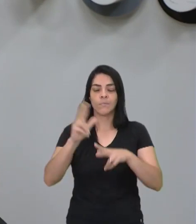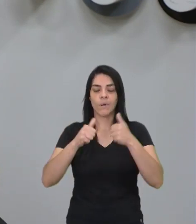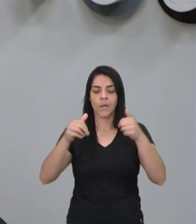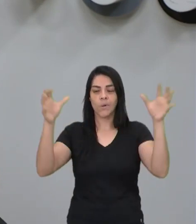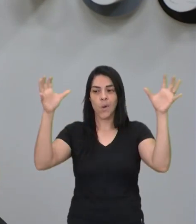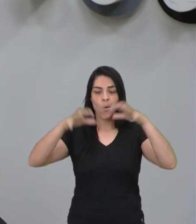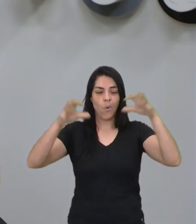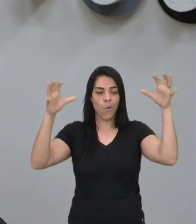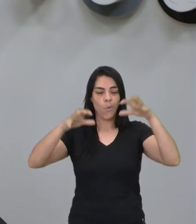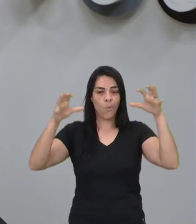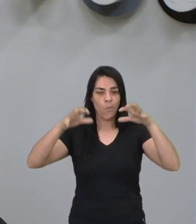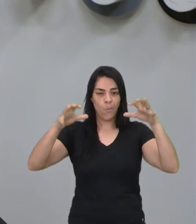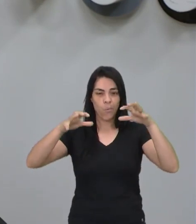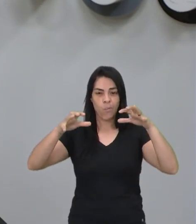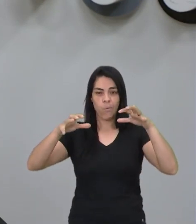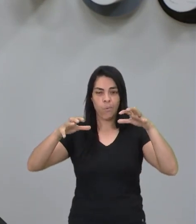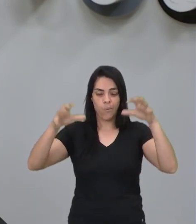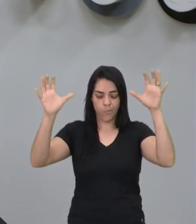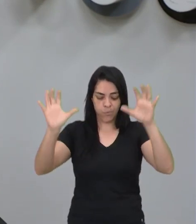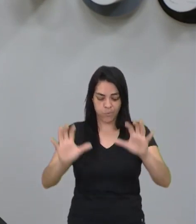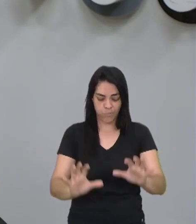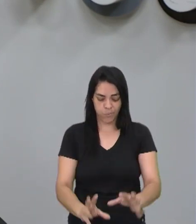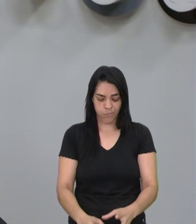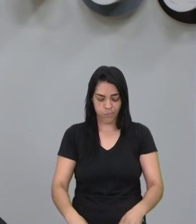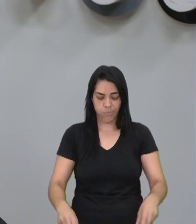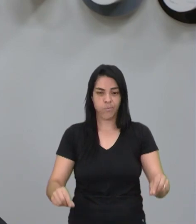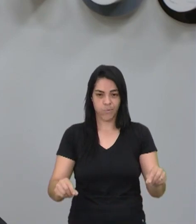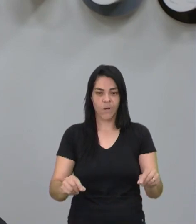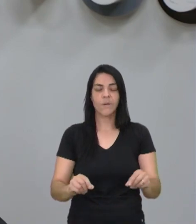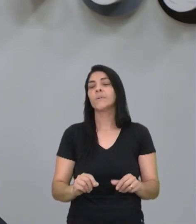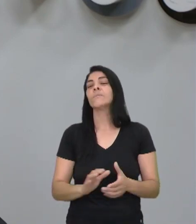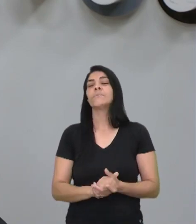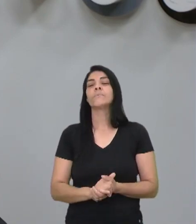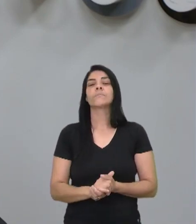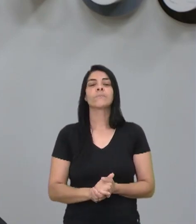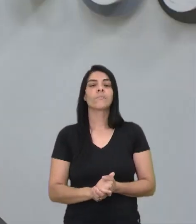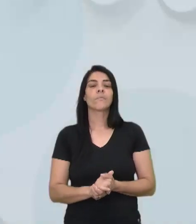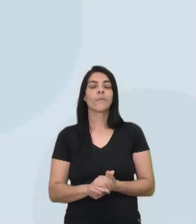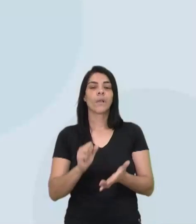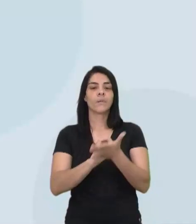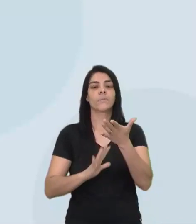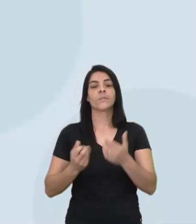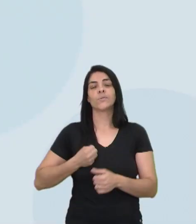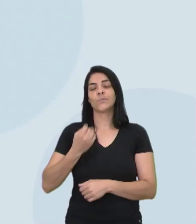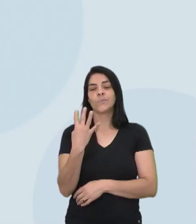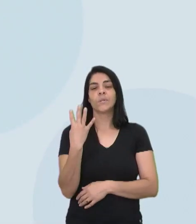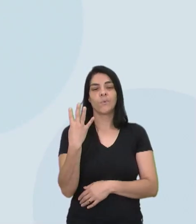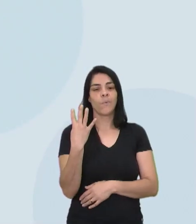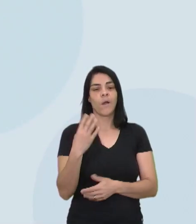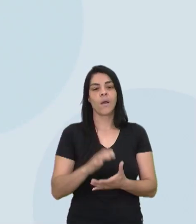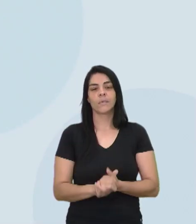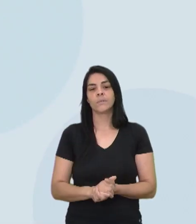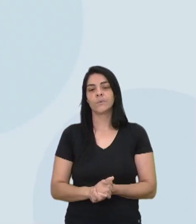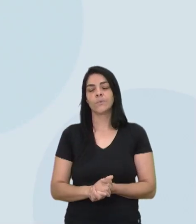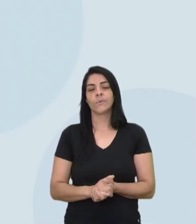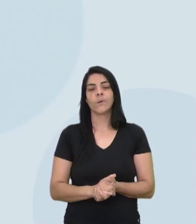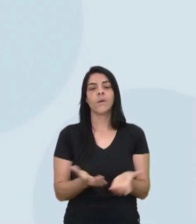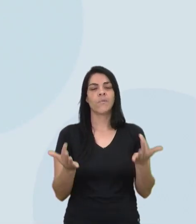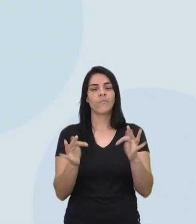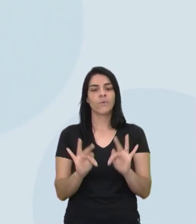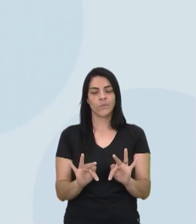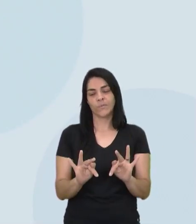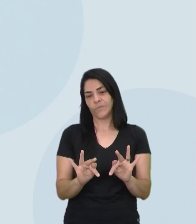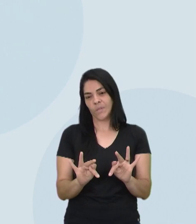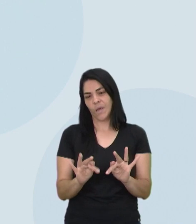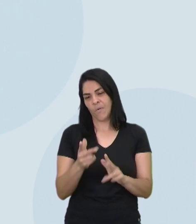né? Quando molha o solo. E na atividade 4, que foi a parte final aí que a gente